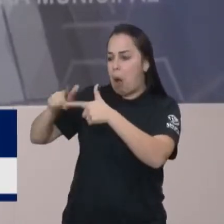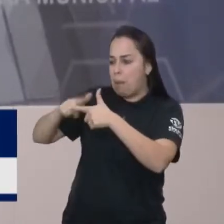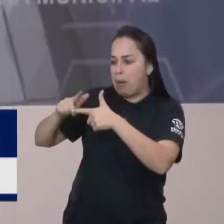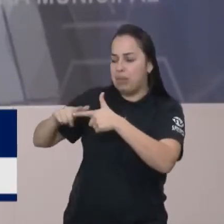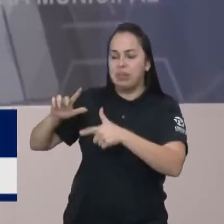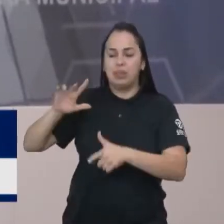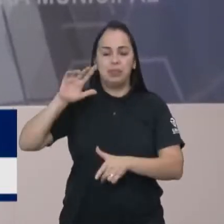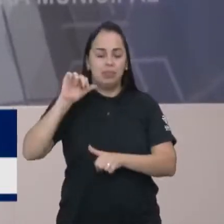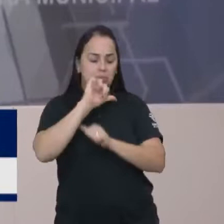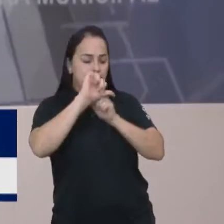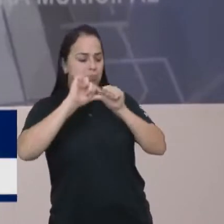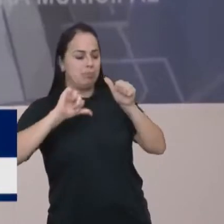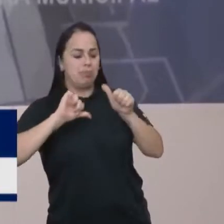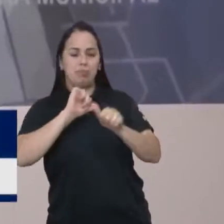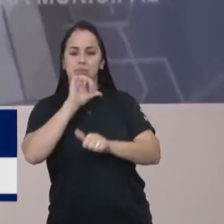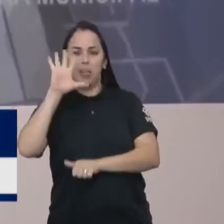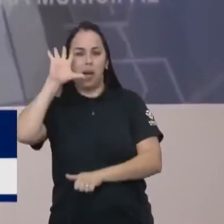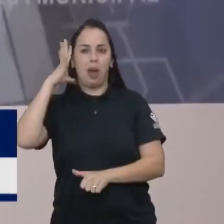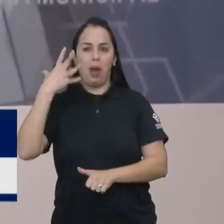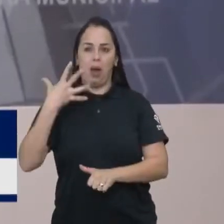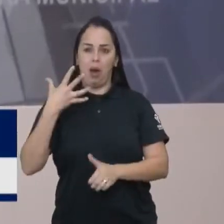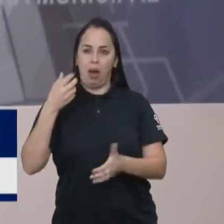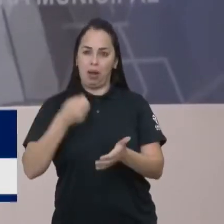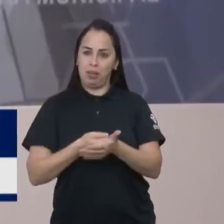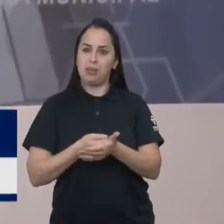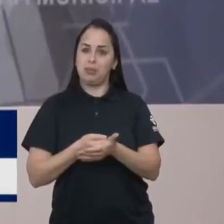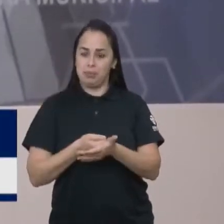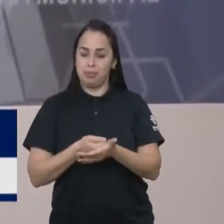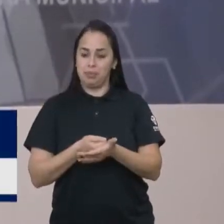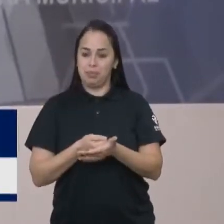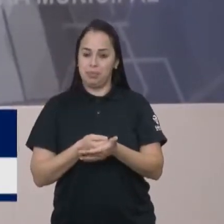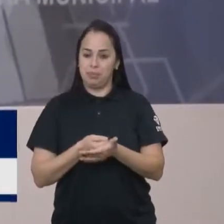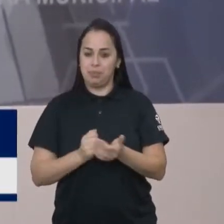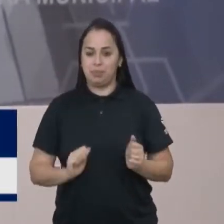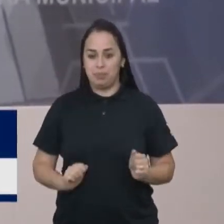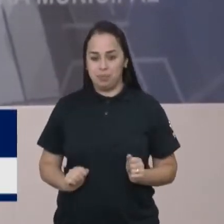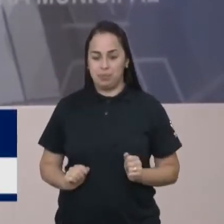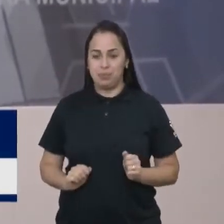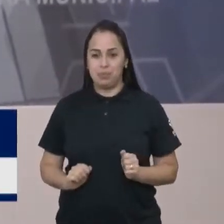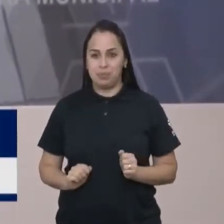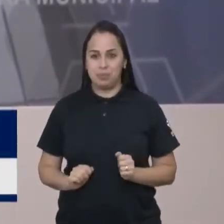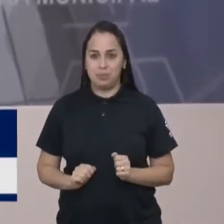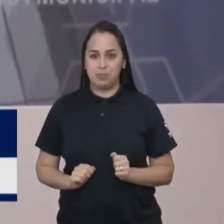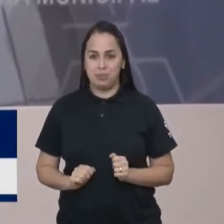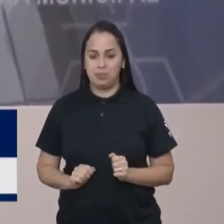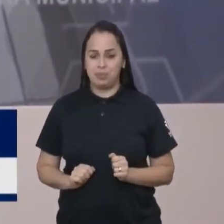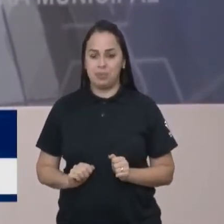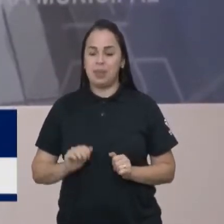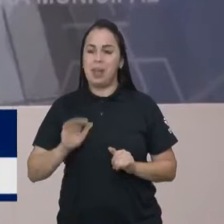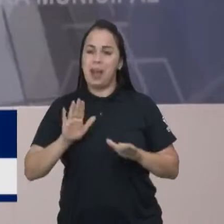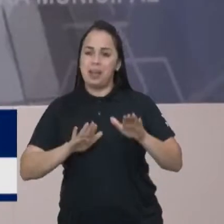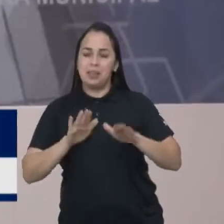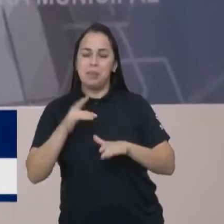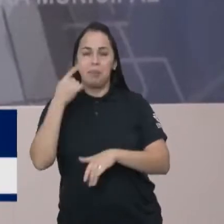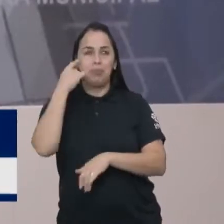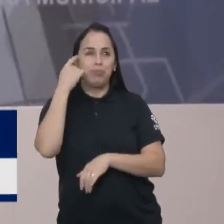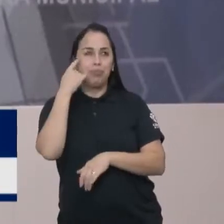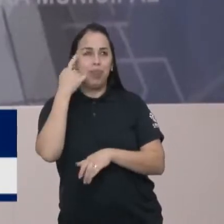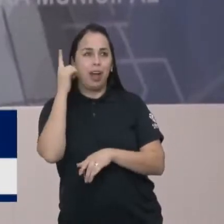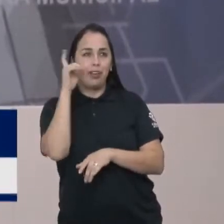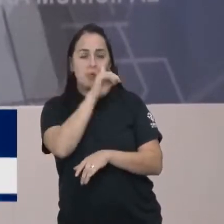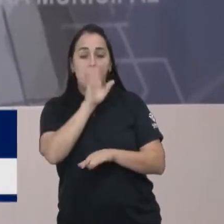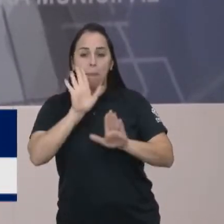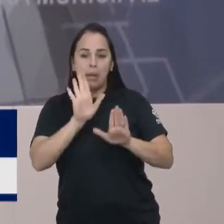transformação, de insolúvel para complicado, de complicado para difícil. De difícil para relativamente difícil, até que,